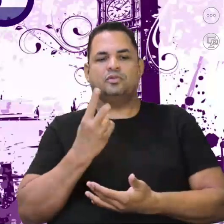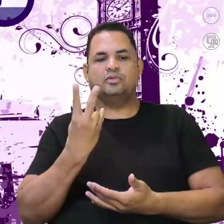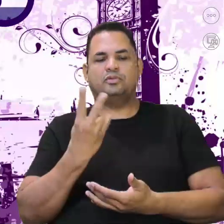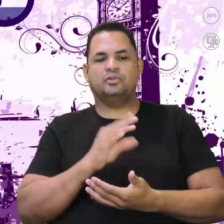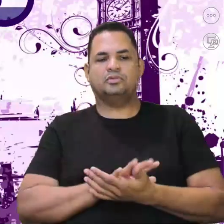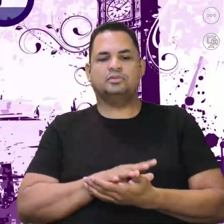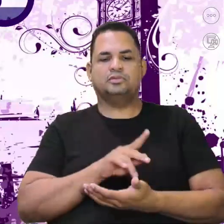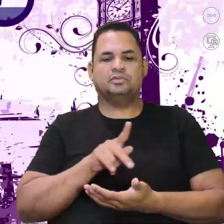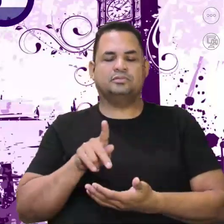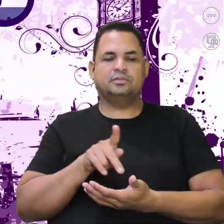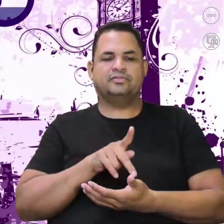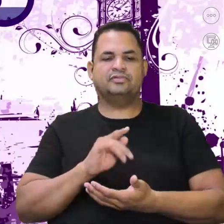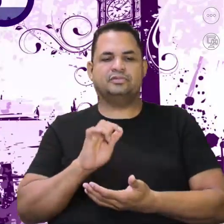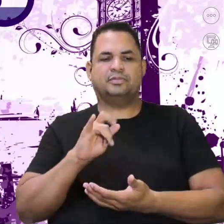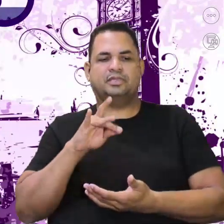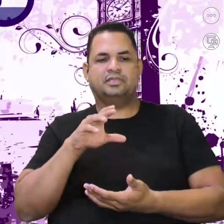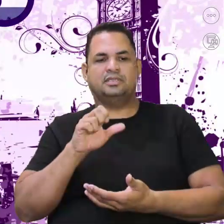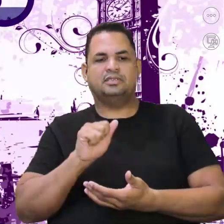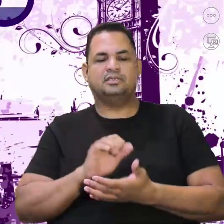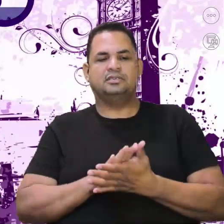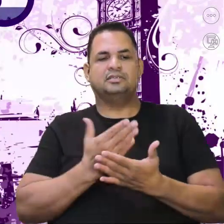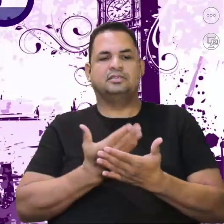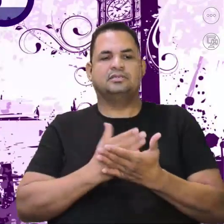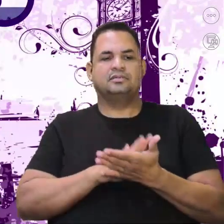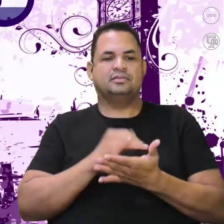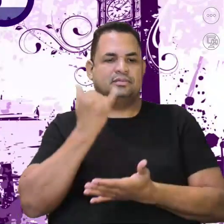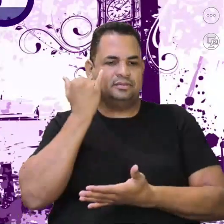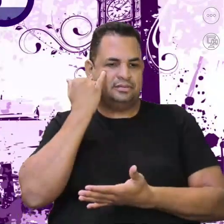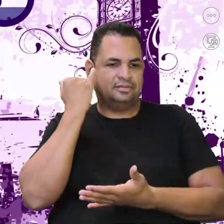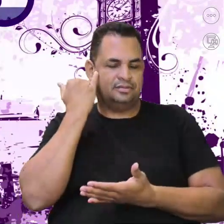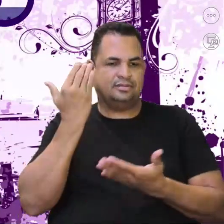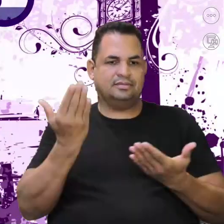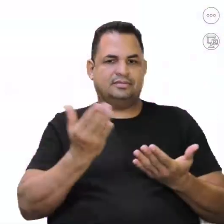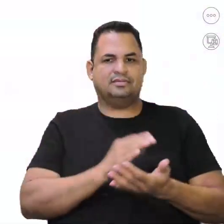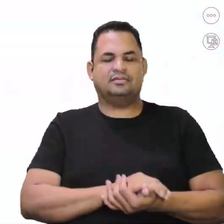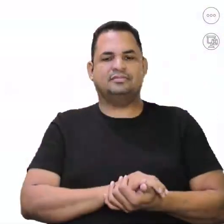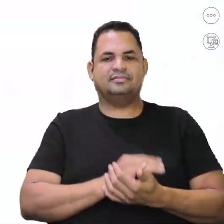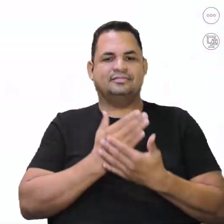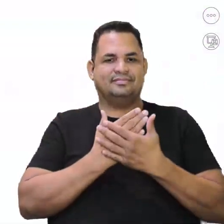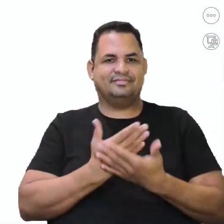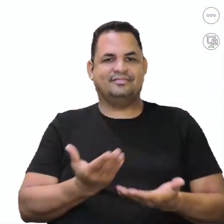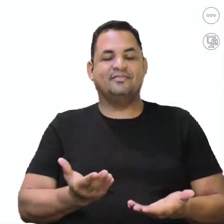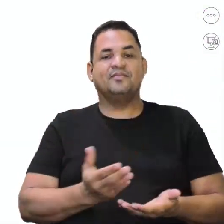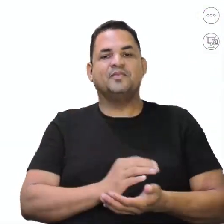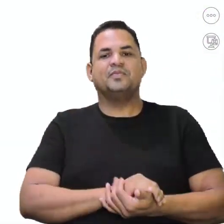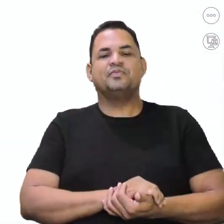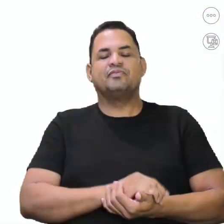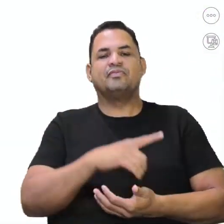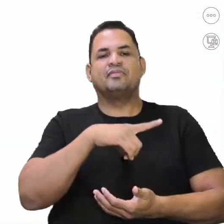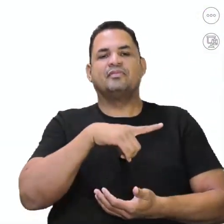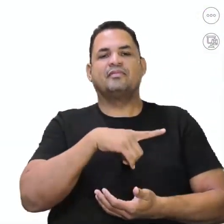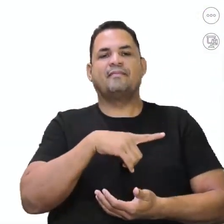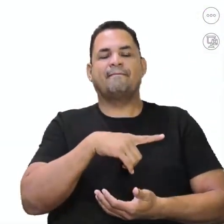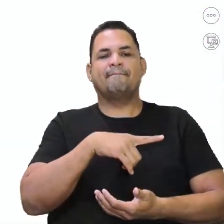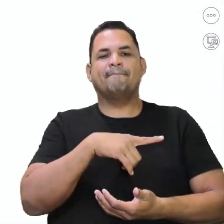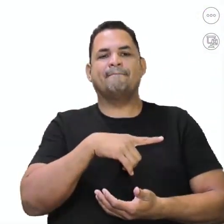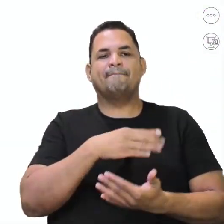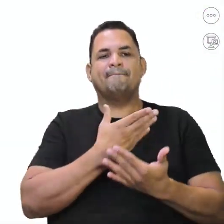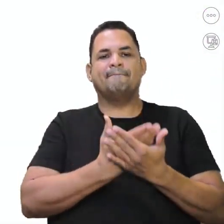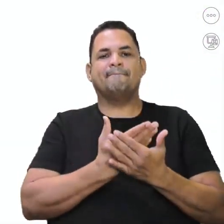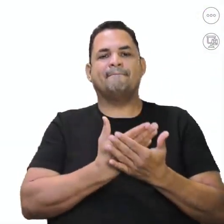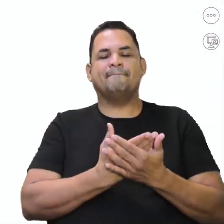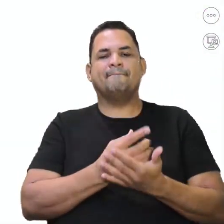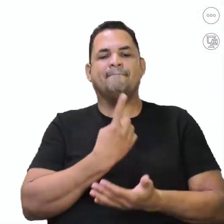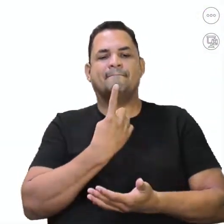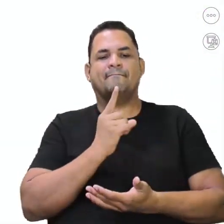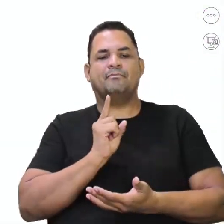teacher Patrícia Recher, It's a Pleasure, e o intérprete Samuel. Prazer, Samuel. Olha aí, nós temos na nossa